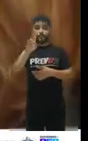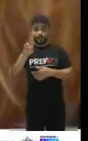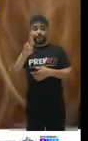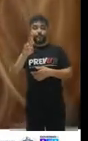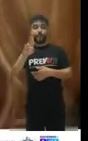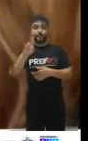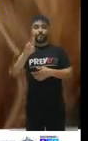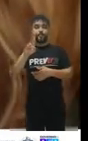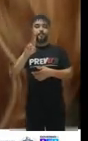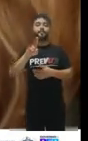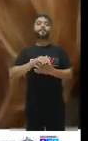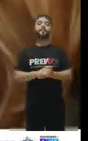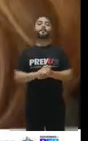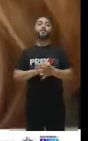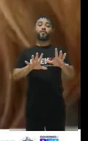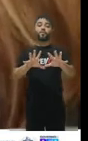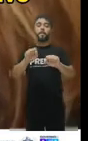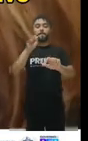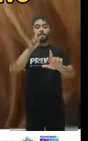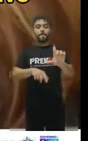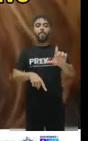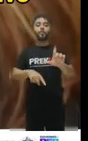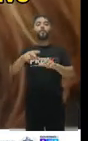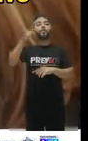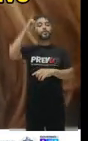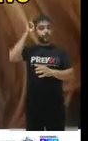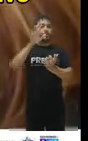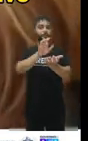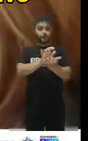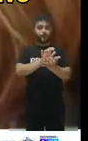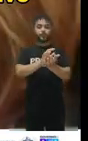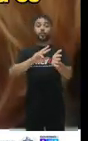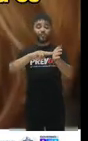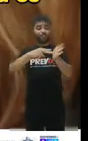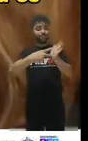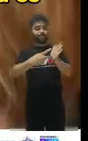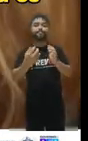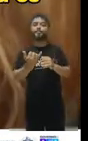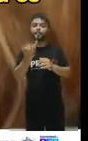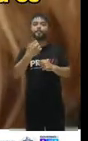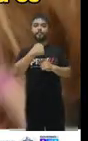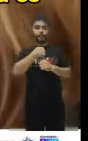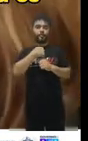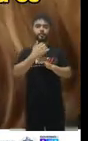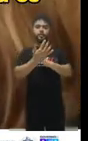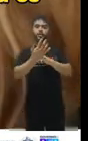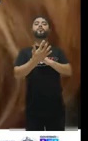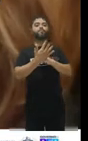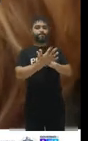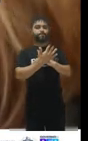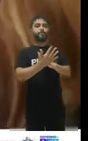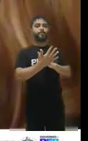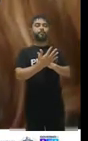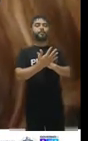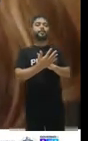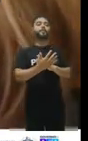formada em letras. Né? Então, o Prevup ele foi bastante significativo para mim, porque ele contribuiu para os meus estudos, né? Para que